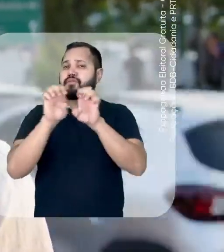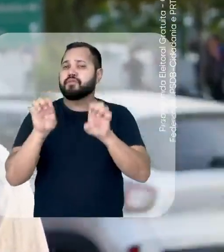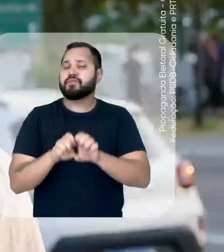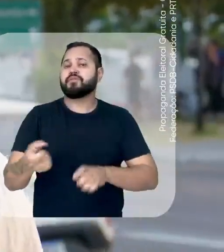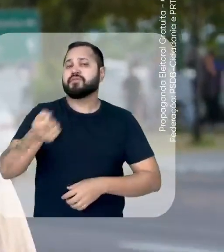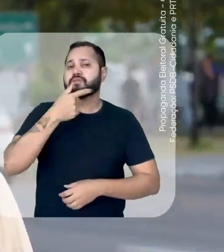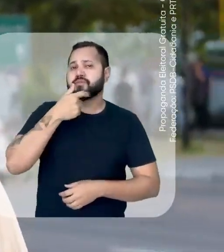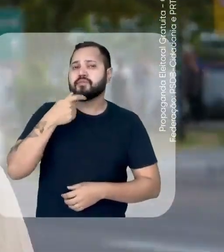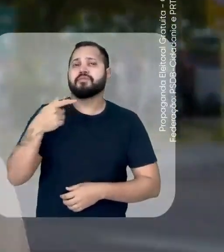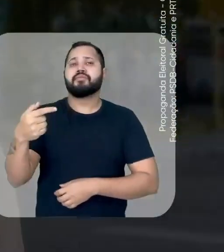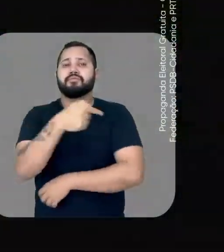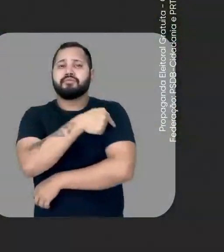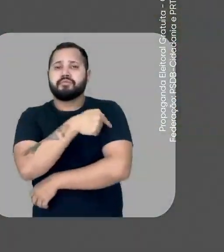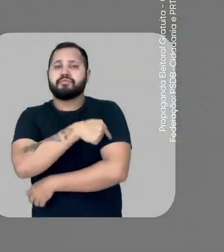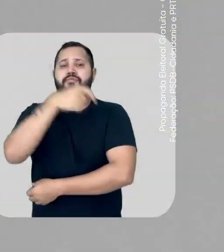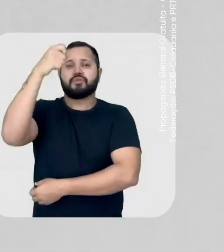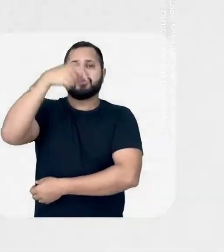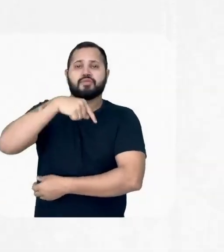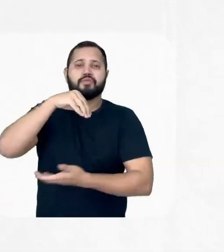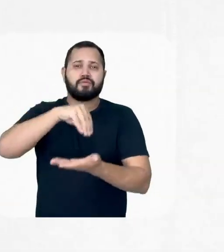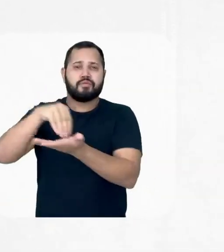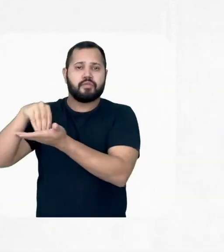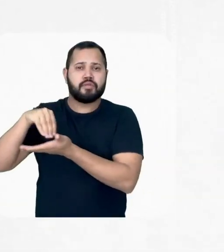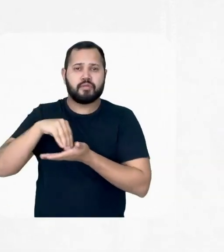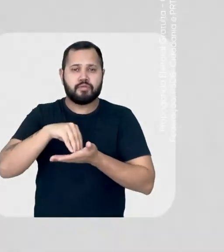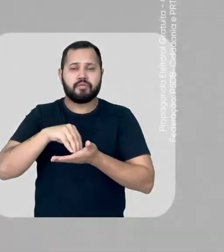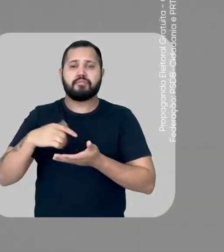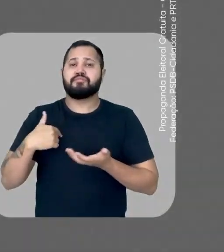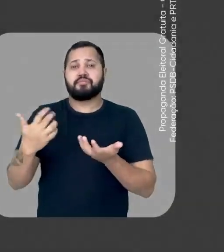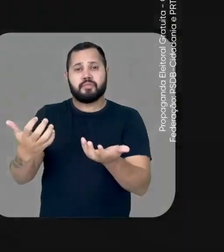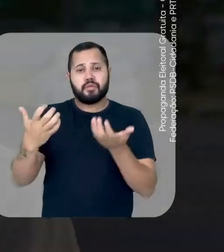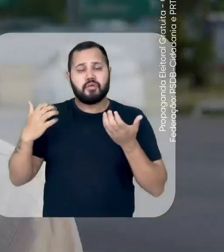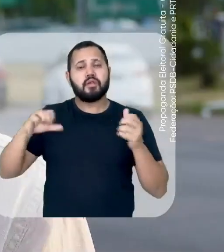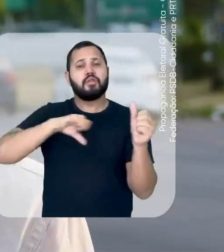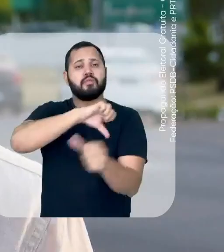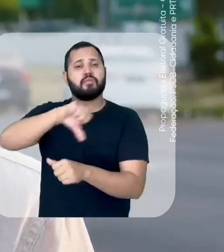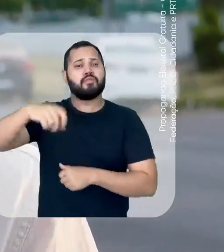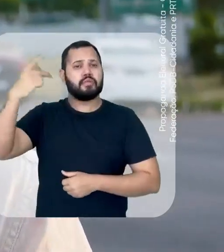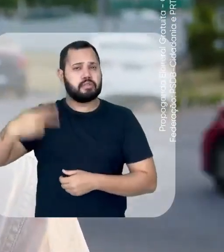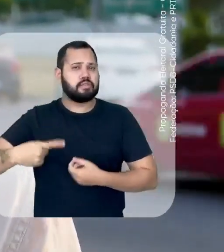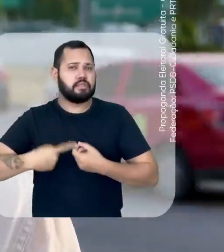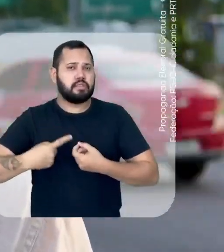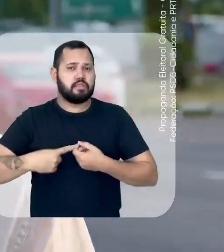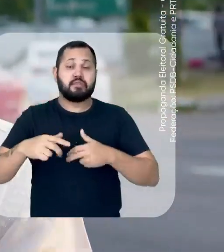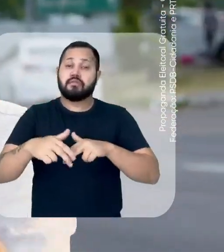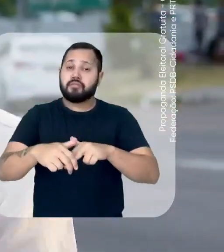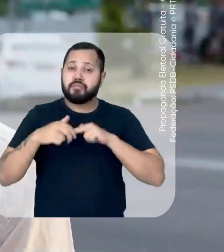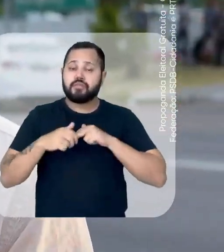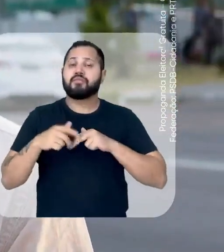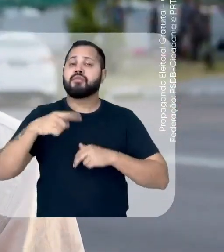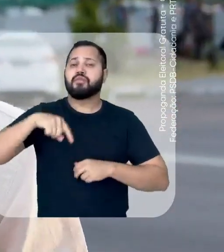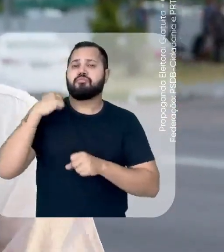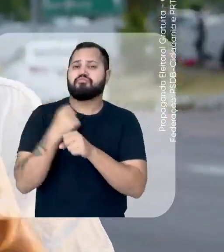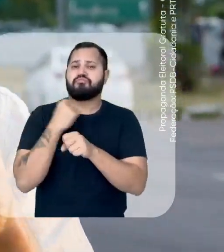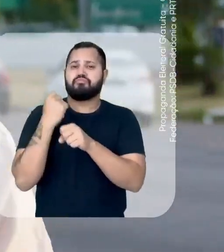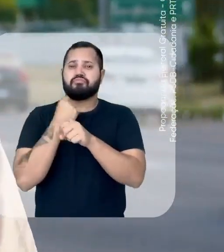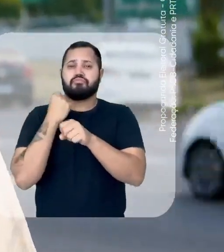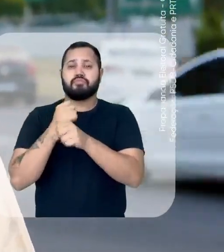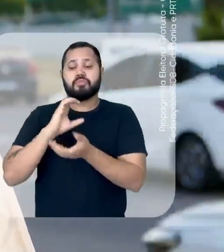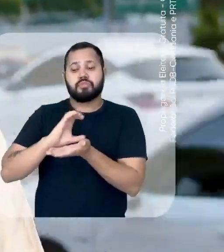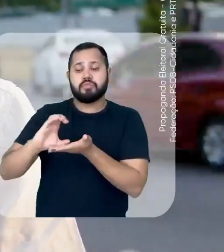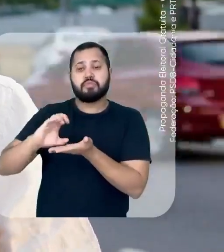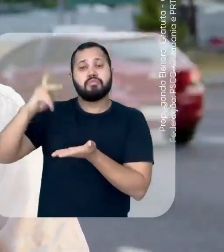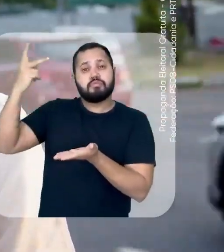falta de estrutura, de medicamentos, de seringa, de soro. Eu quero que isso mude nossa cidade. E por isso, nós